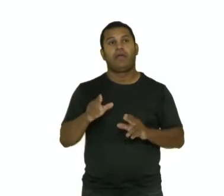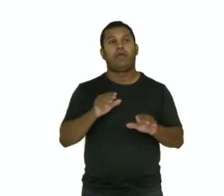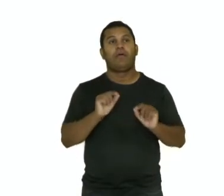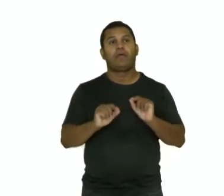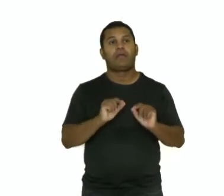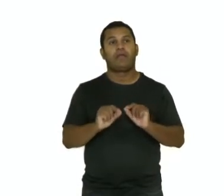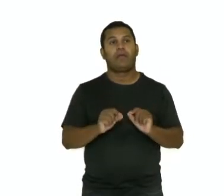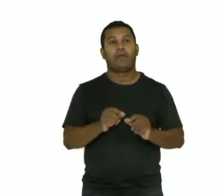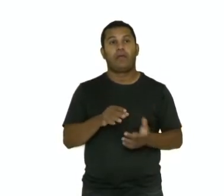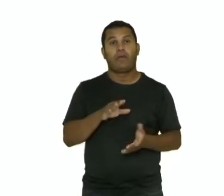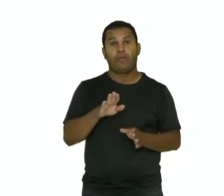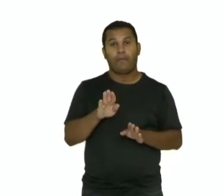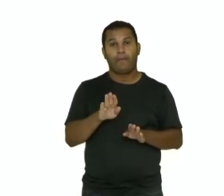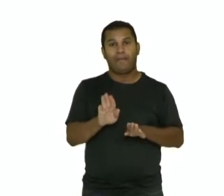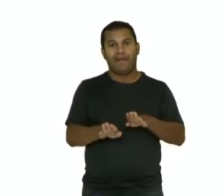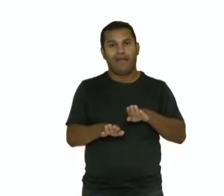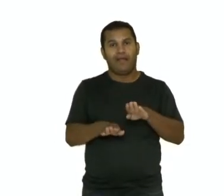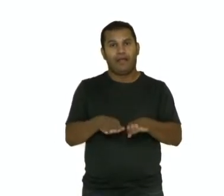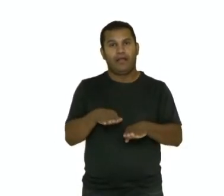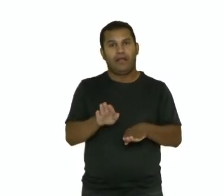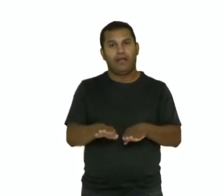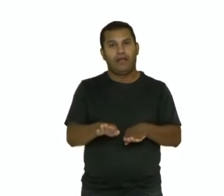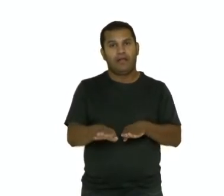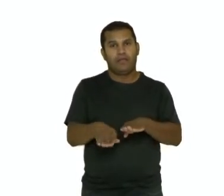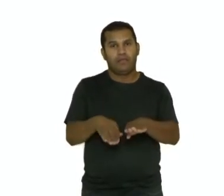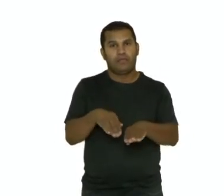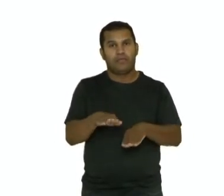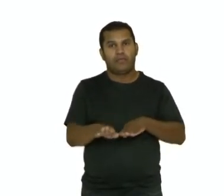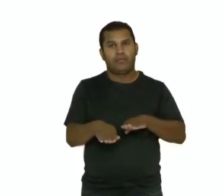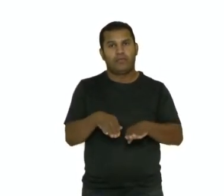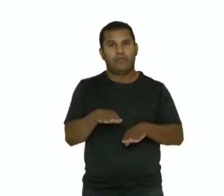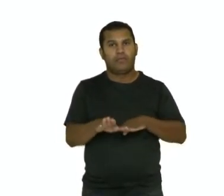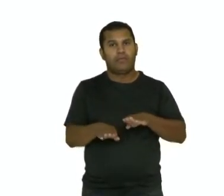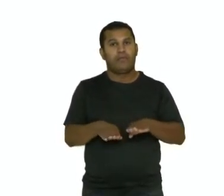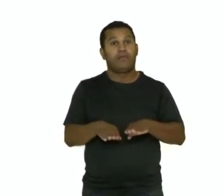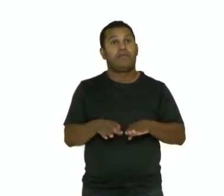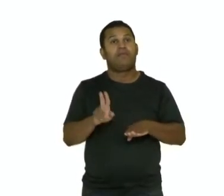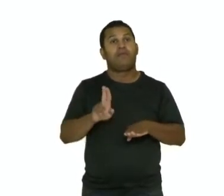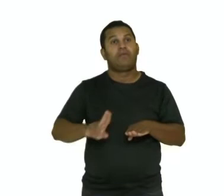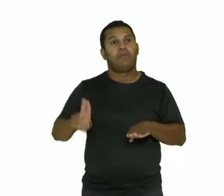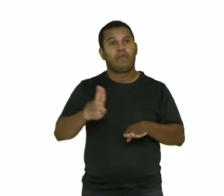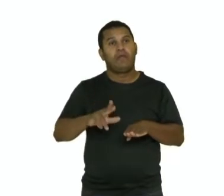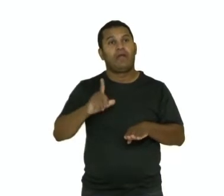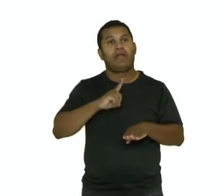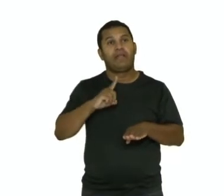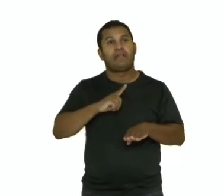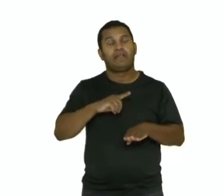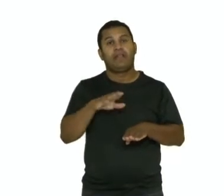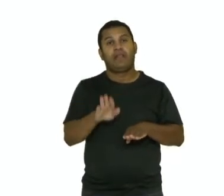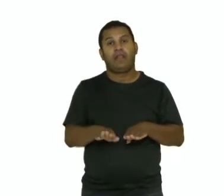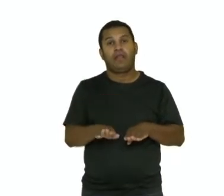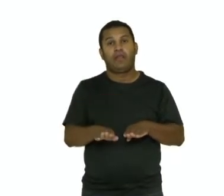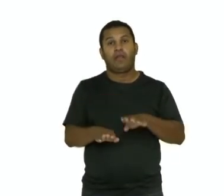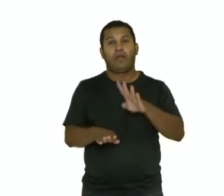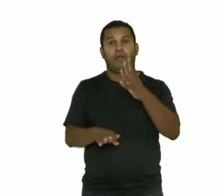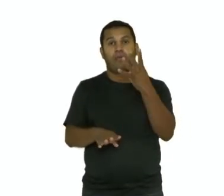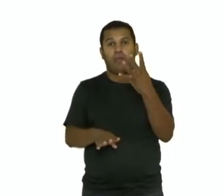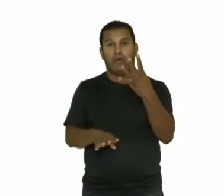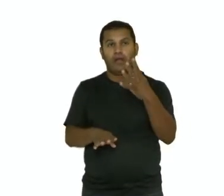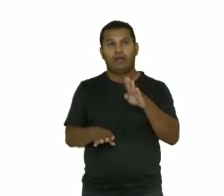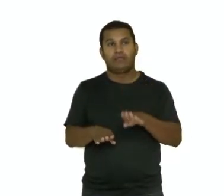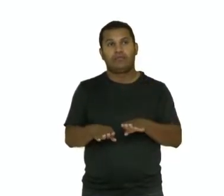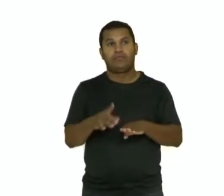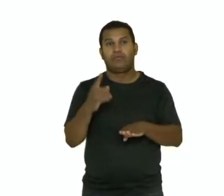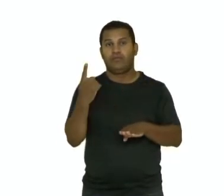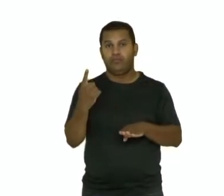e 1 da música. Então ela é uma música que ela vai fazer um ritmo 4 e 1, e quando ela faz esse 4 e 1 pelo